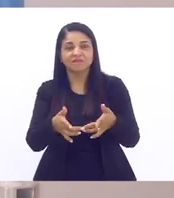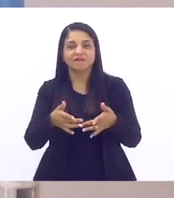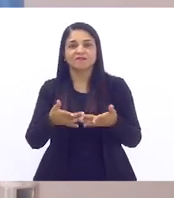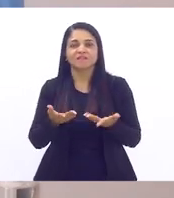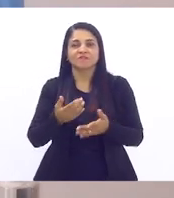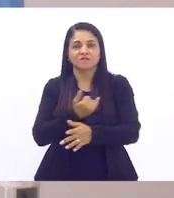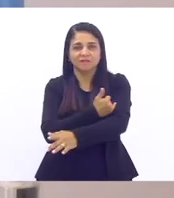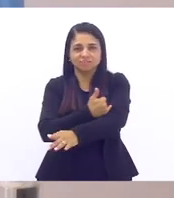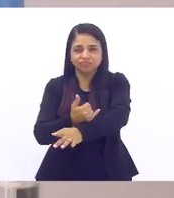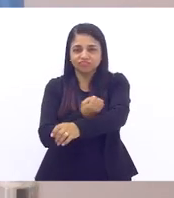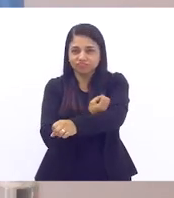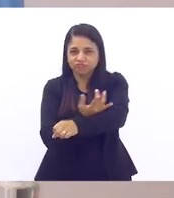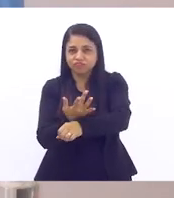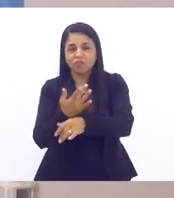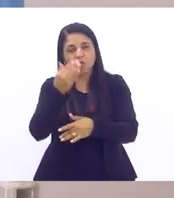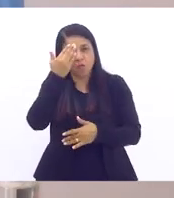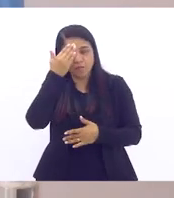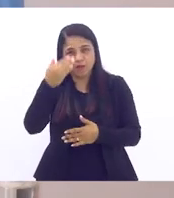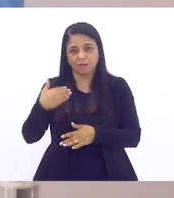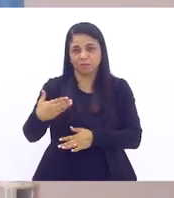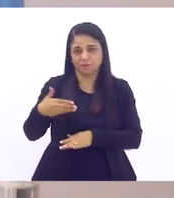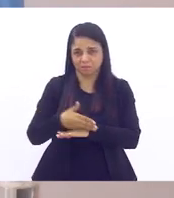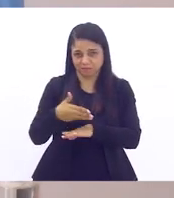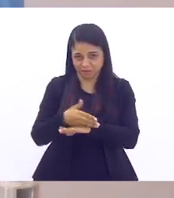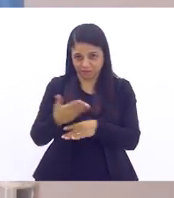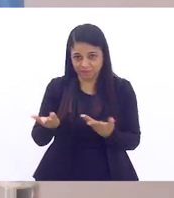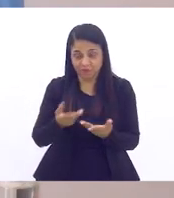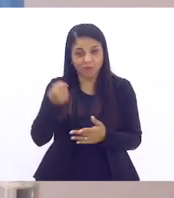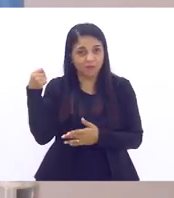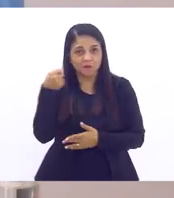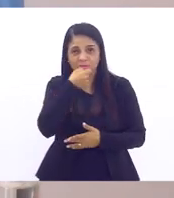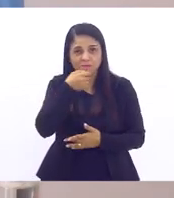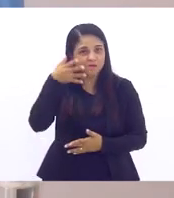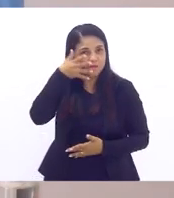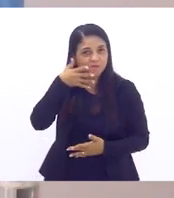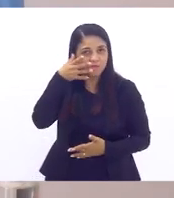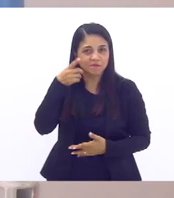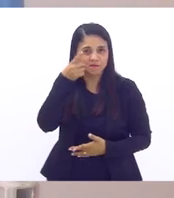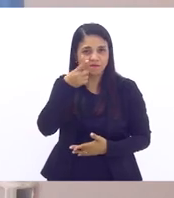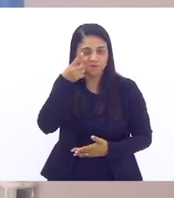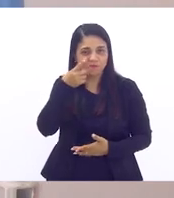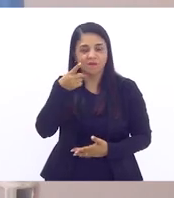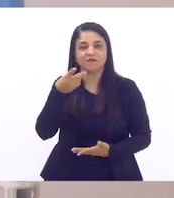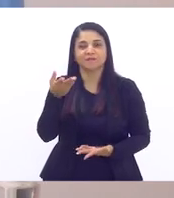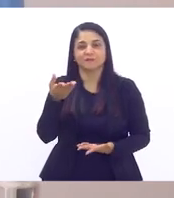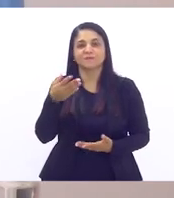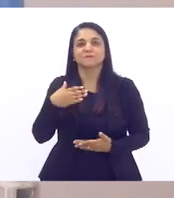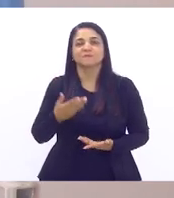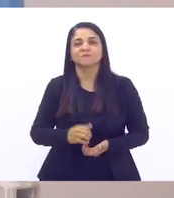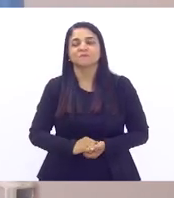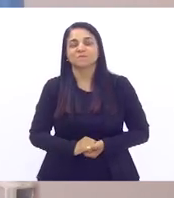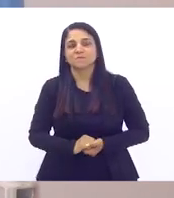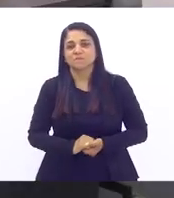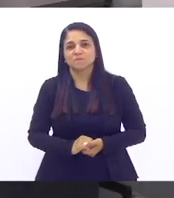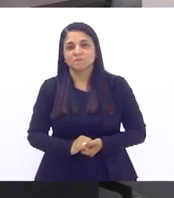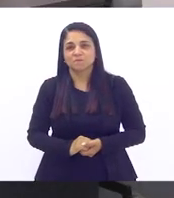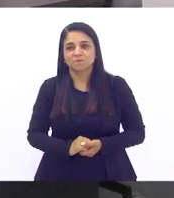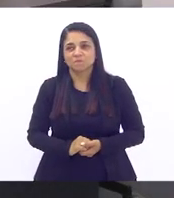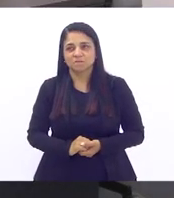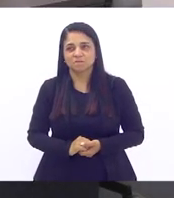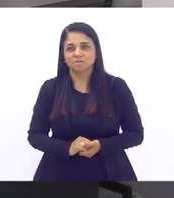obrigado pela participação passou a palavra para o deputado Daniel librelon cumprimentando desde já deputado